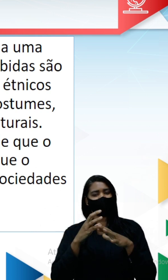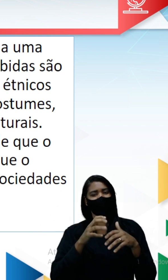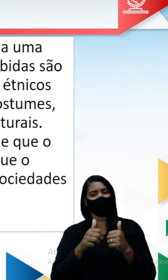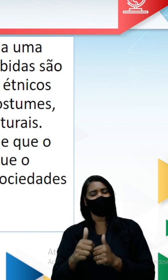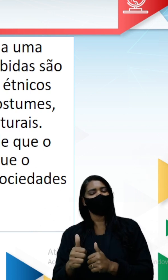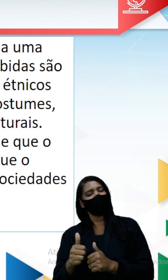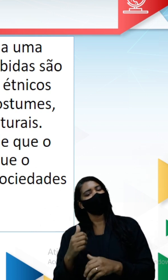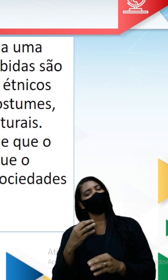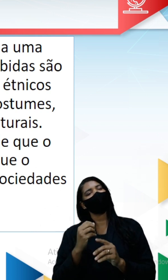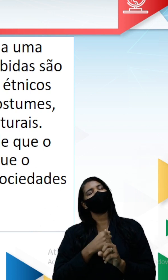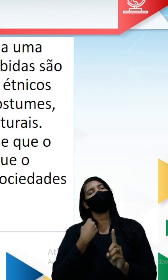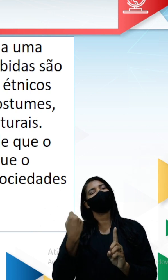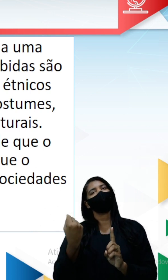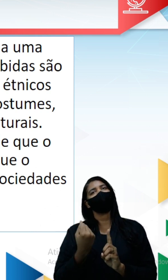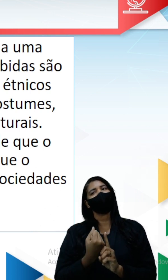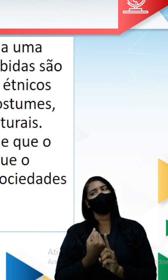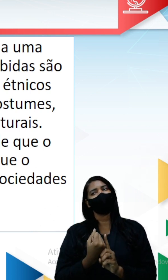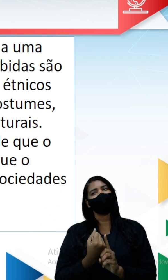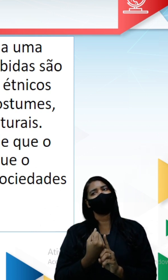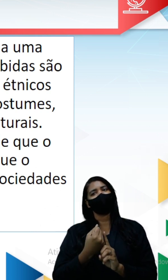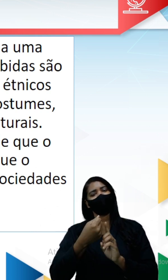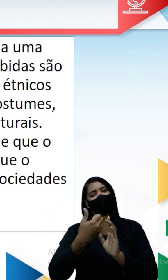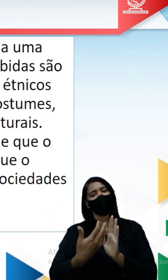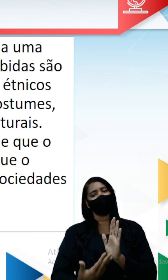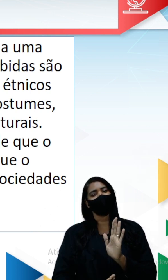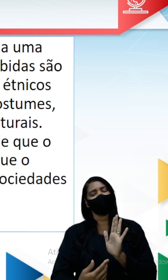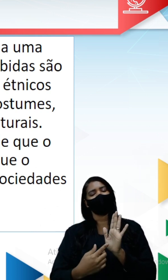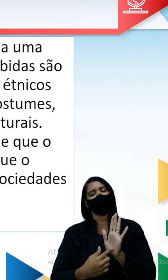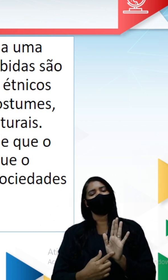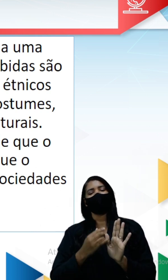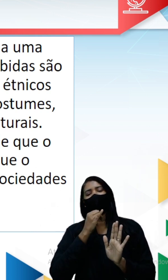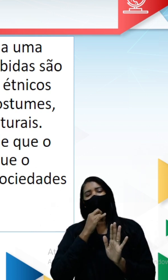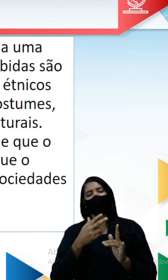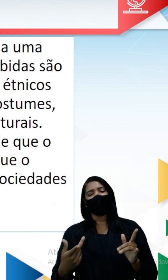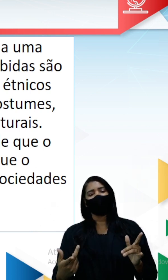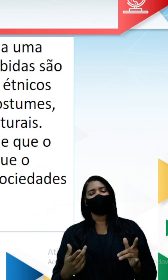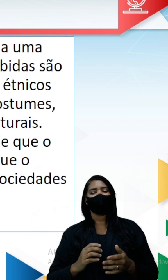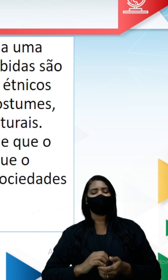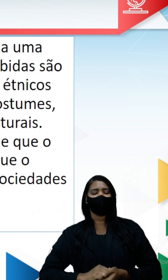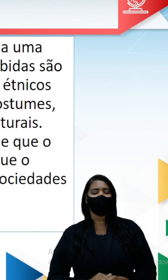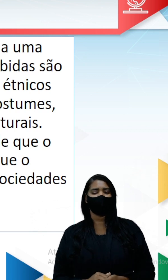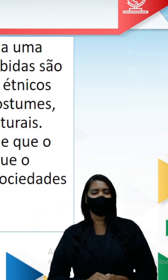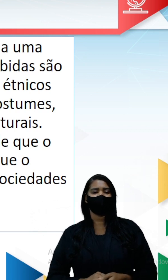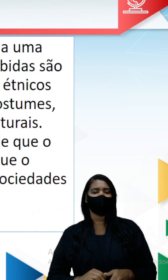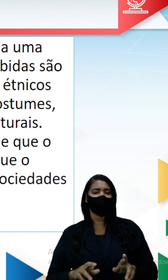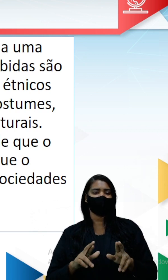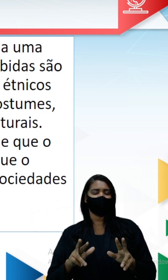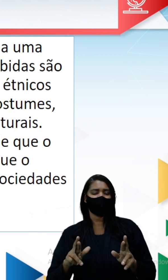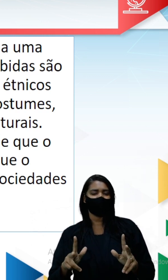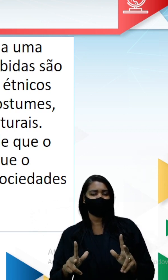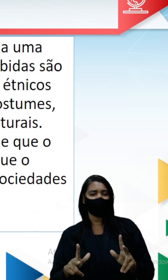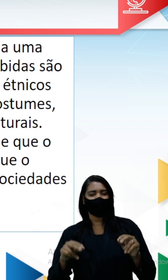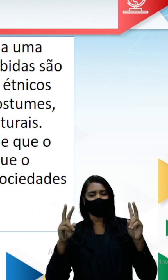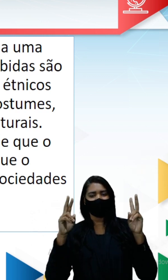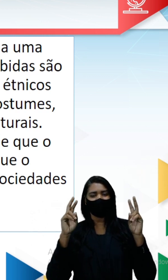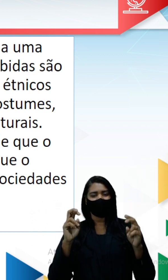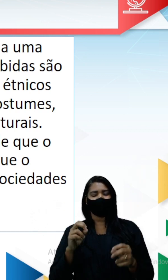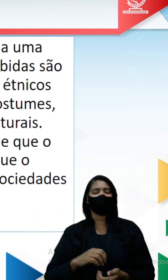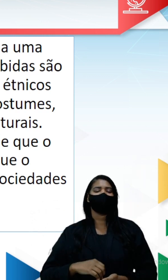percebidas socialmente significativas. Por exemplo, alguns grupos étnicos que ficam diferentes de si em termos da